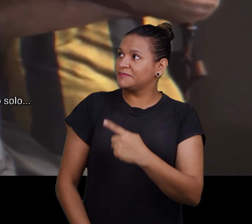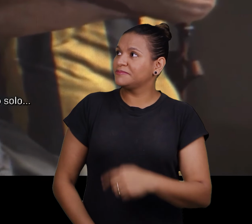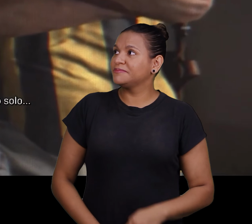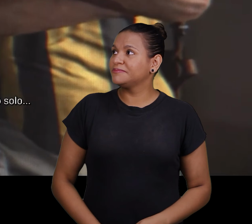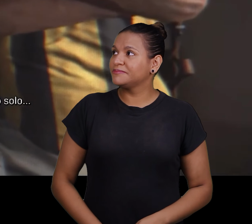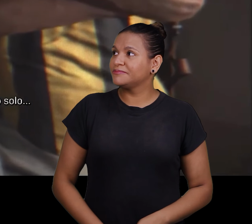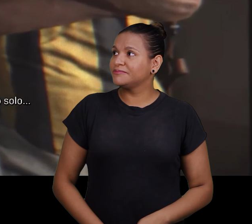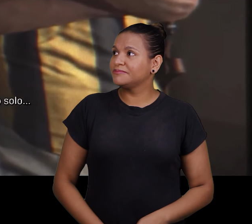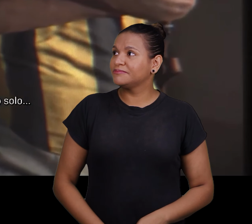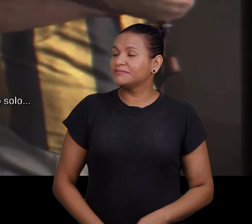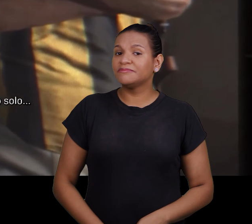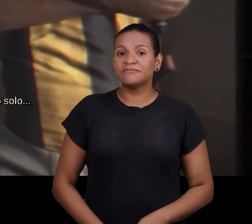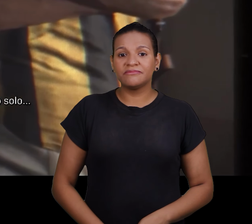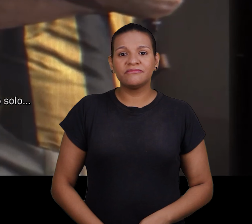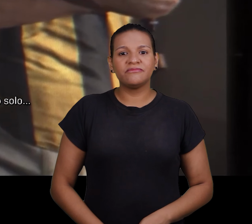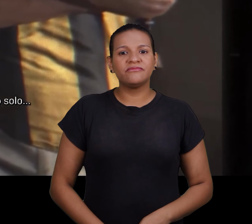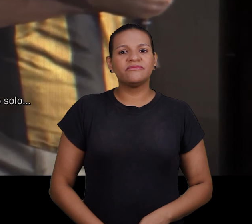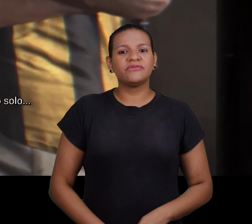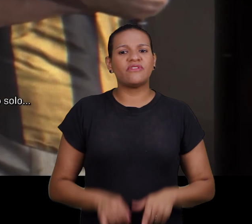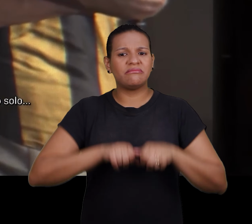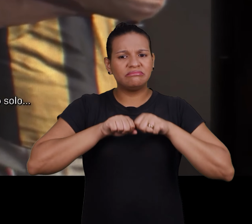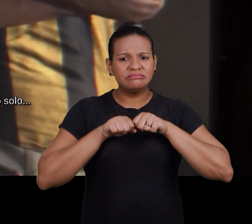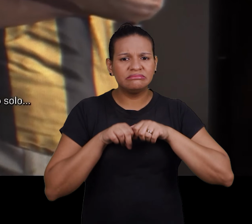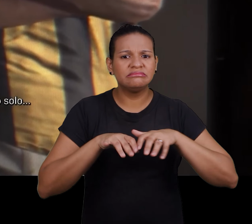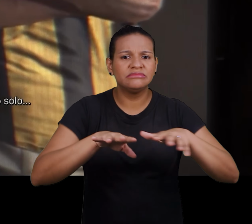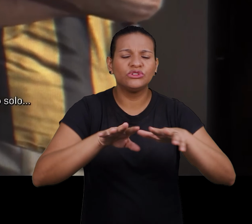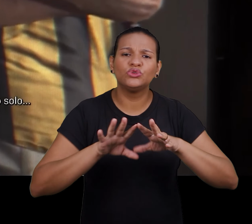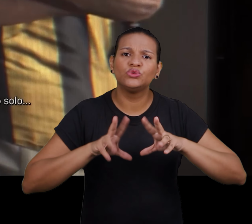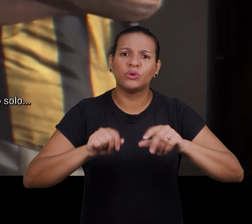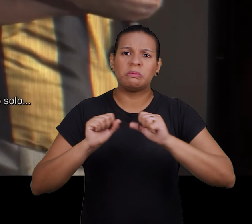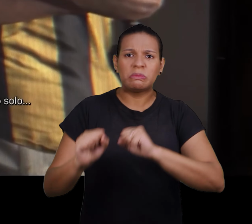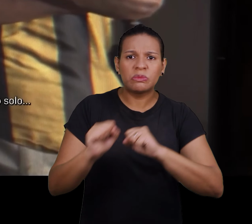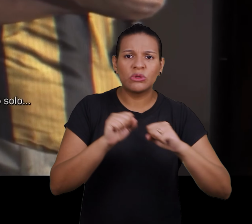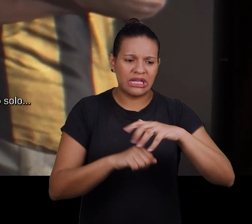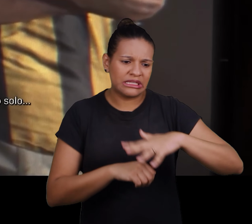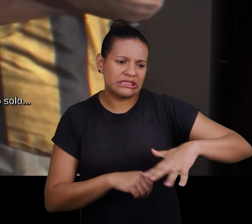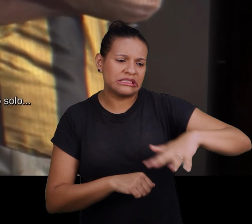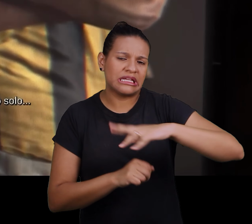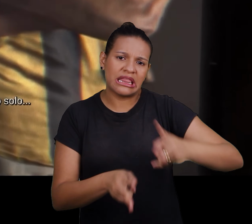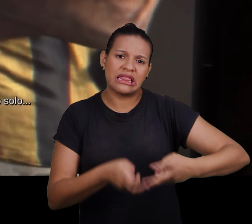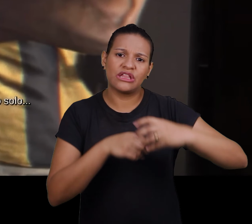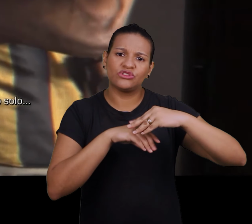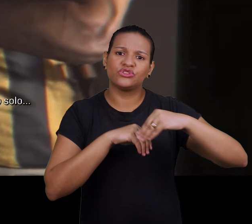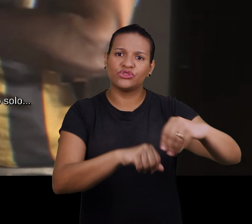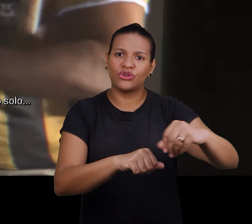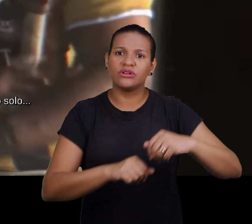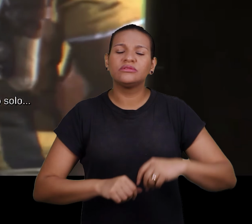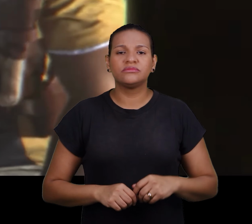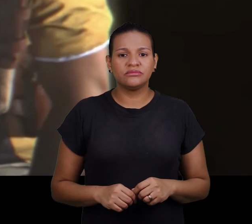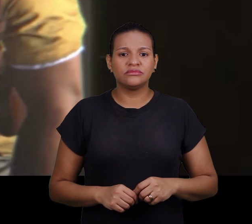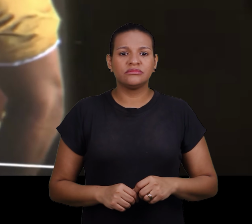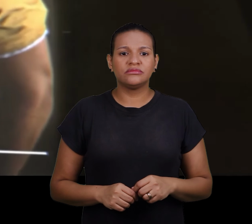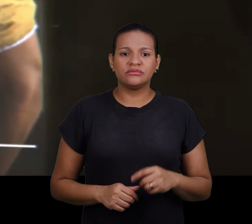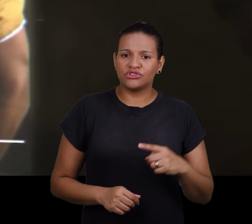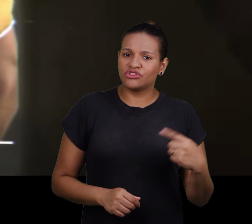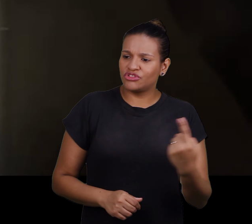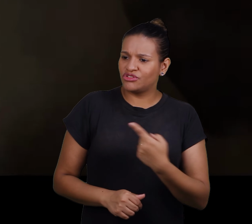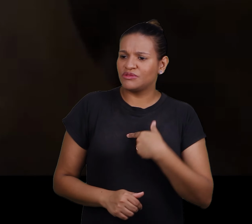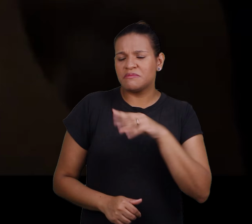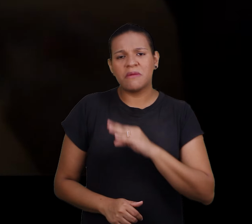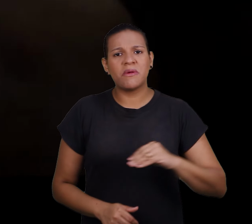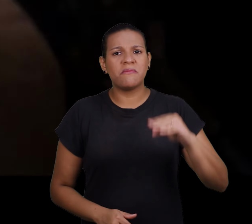Lutamos para expulsar todo o poder estrangeiro do nosso solo.